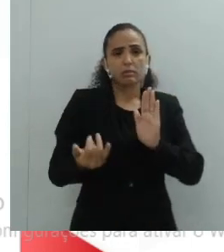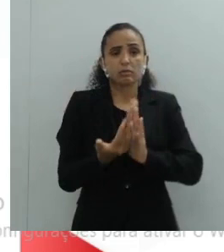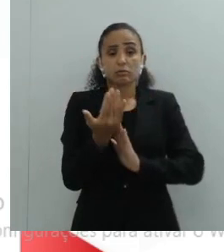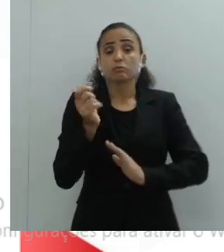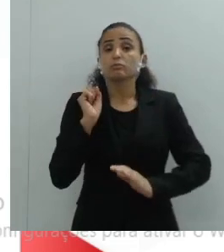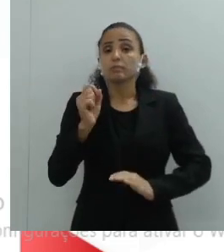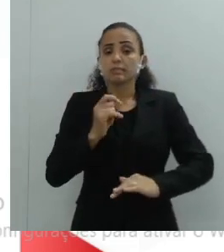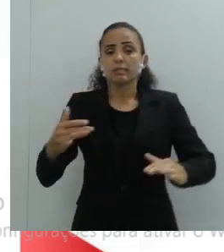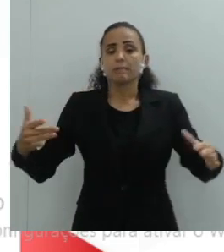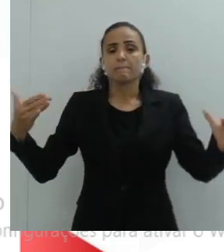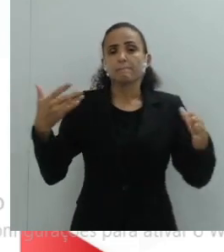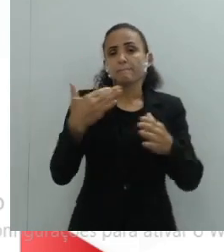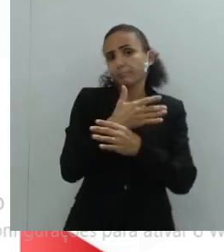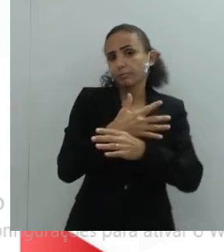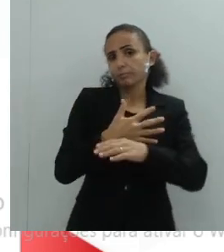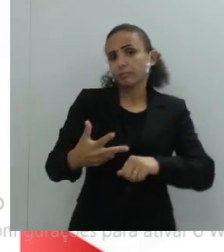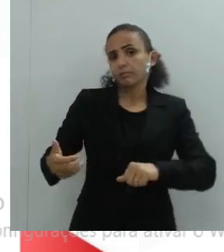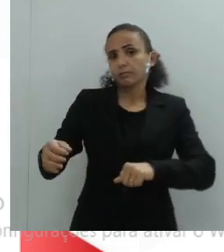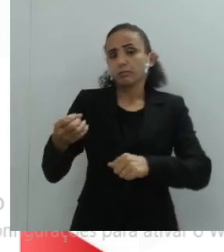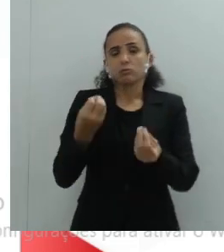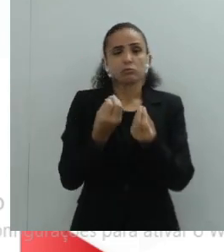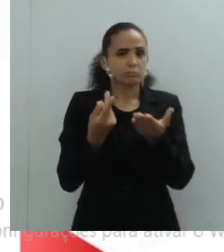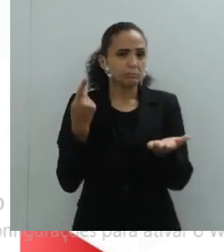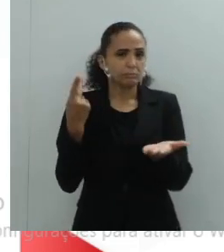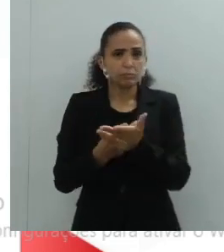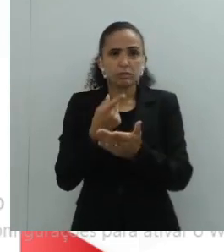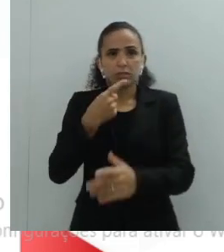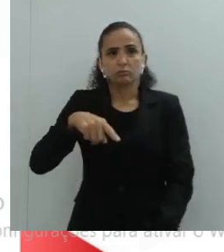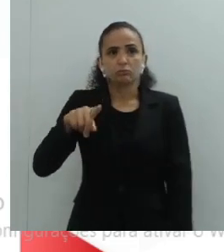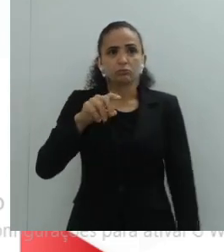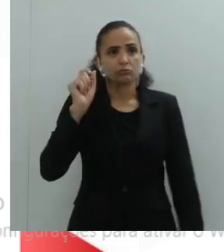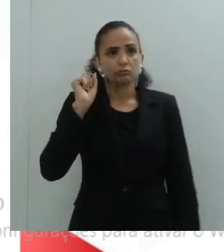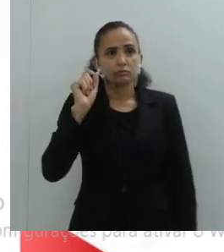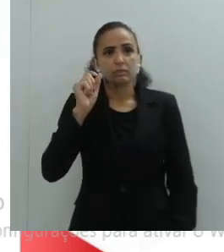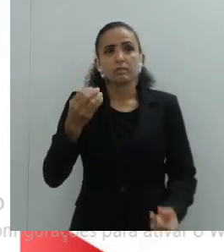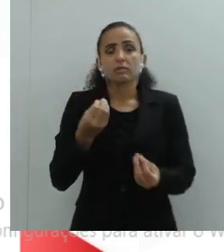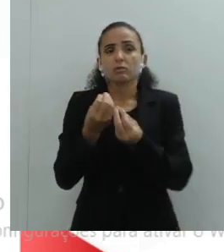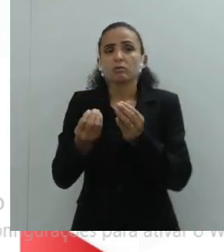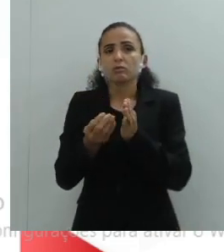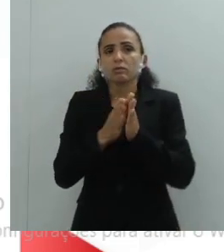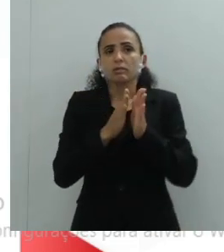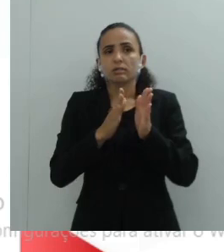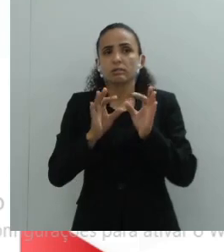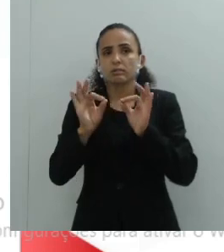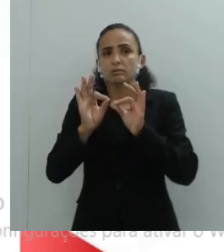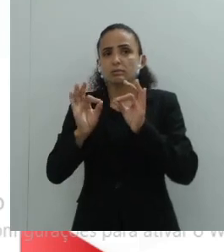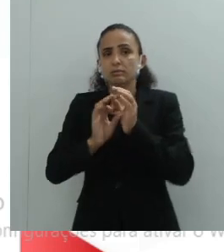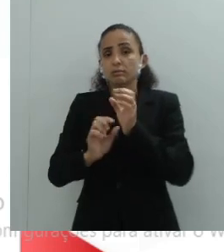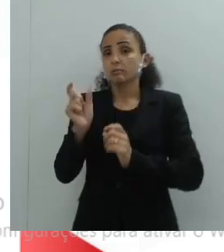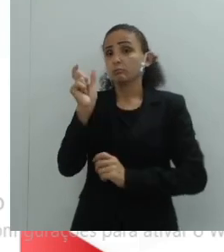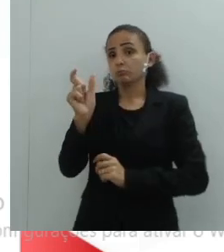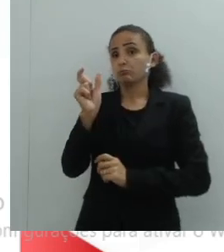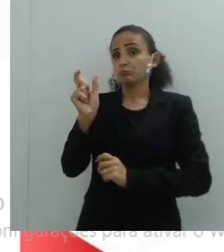capital. Rapaz, essa palavra para não virar pegadinha, mas bora lá. Tenochtitlan,